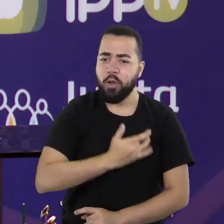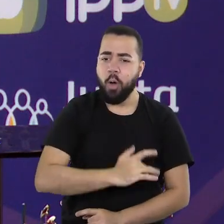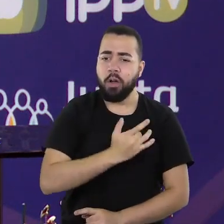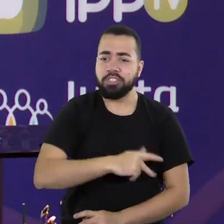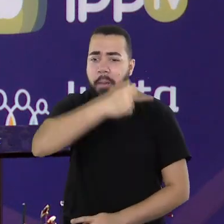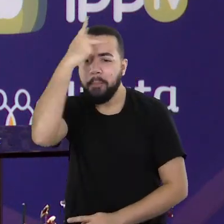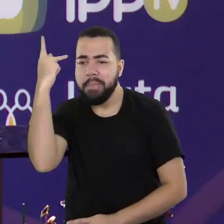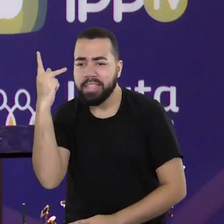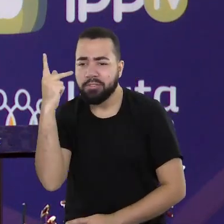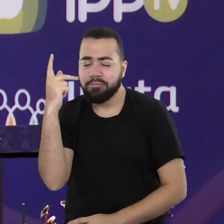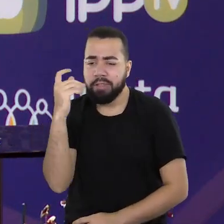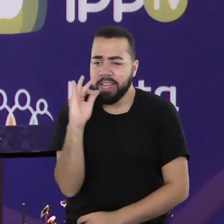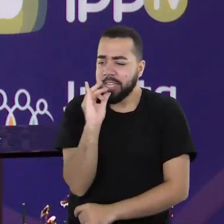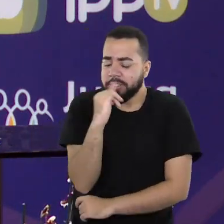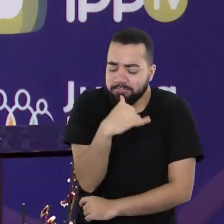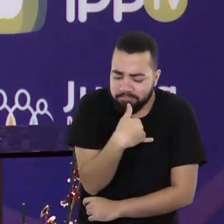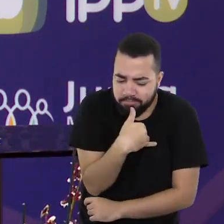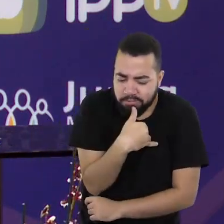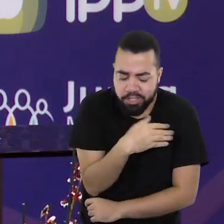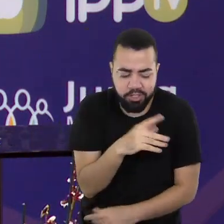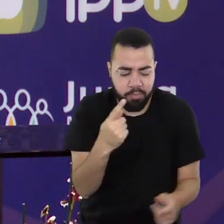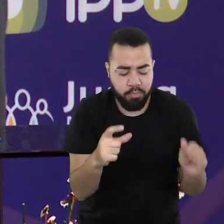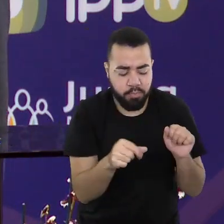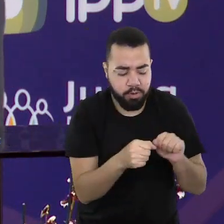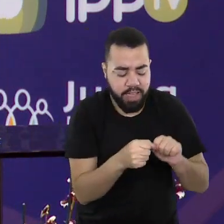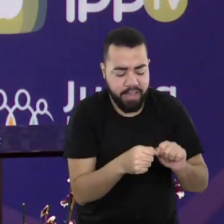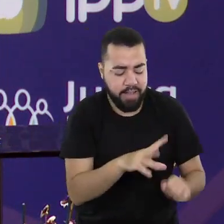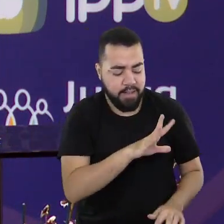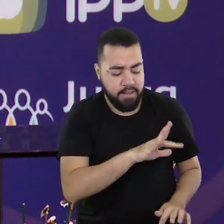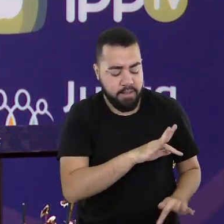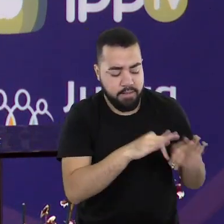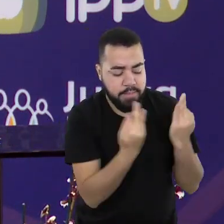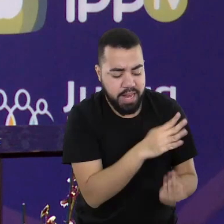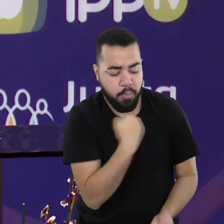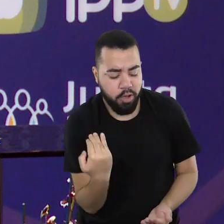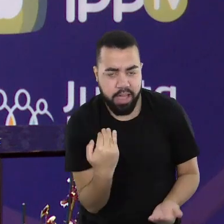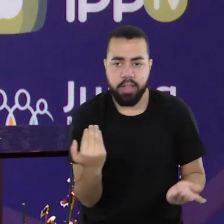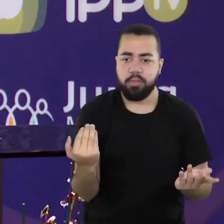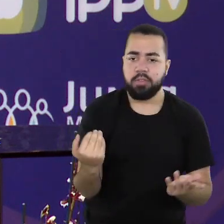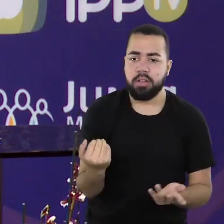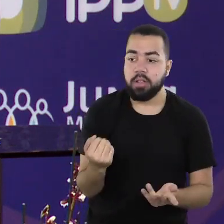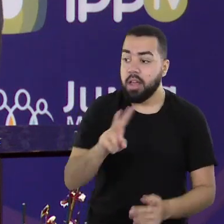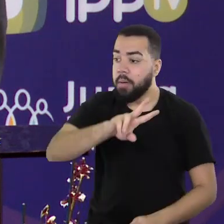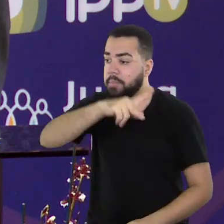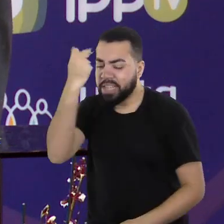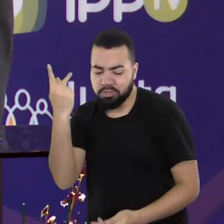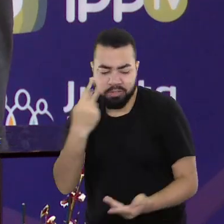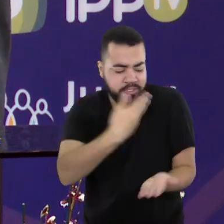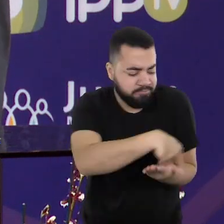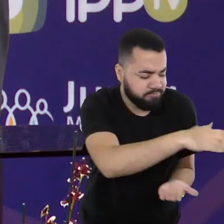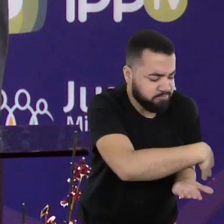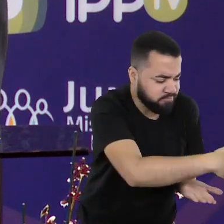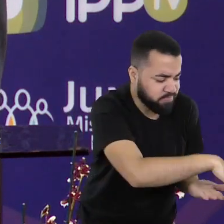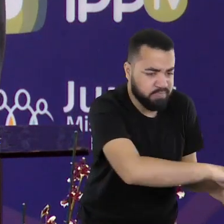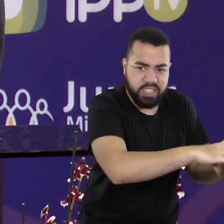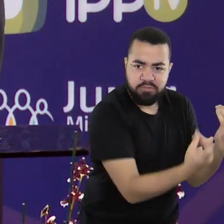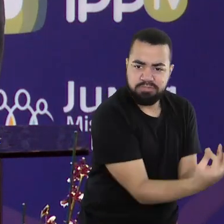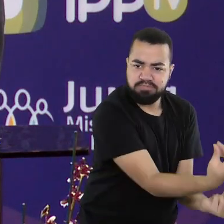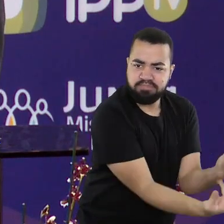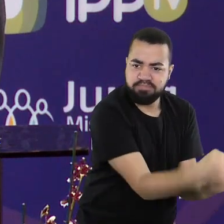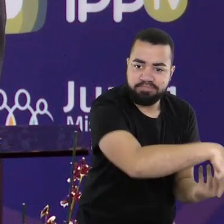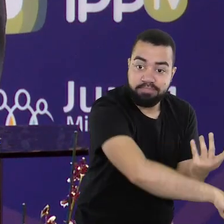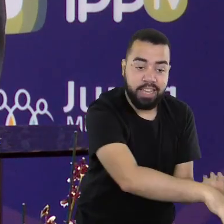dos enlutados. Jesus teve compaixão daqueles que estavam se perdendo, indo para o inferno.